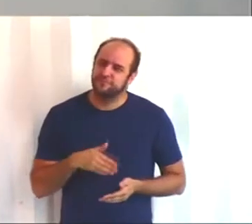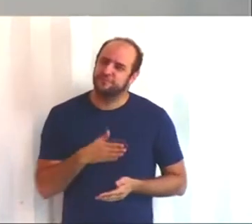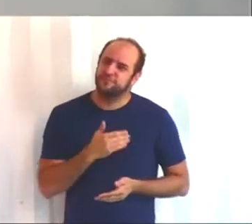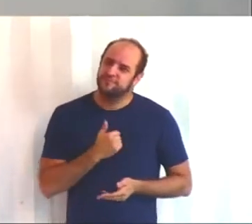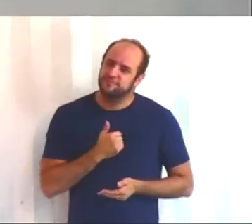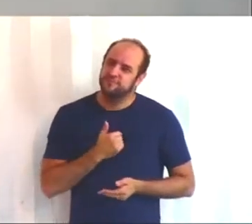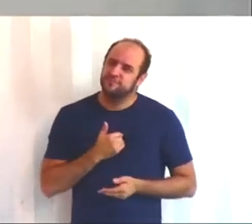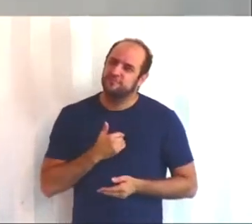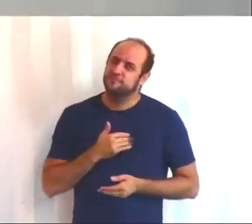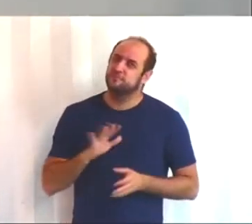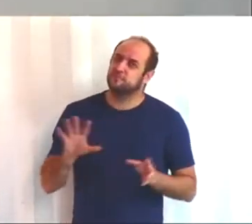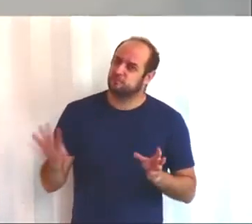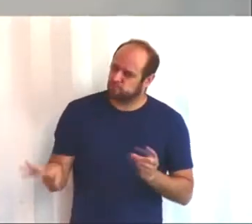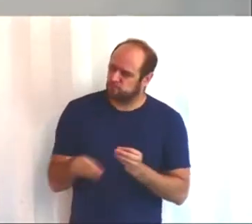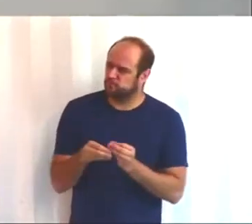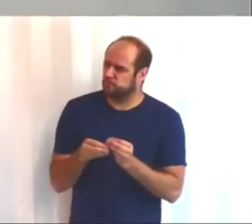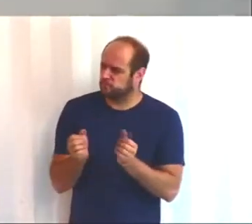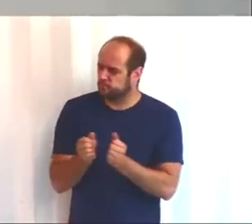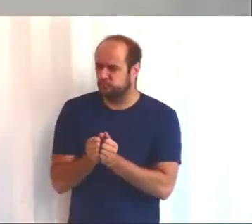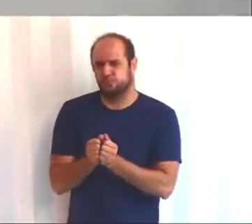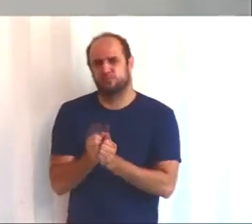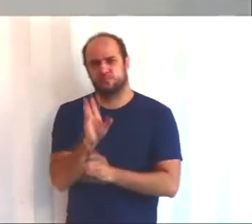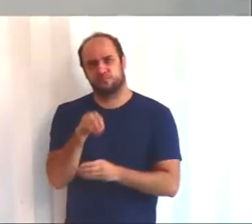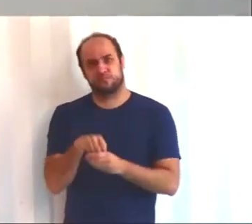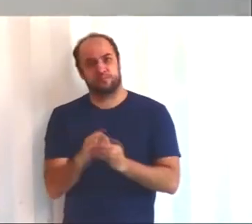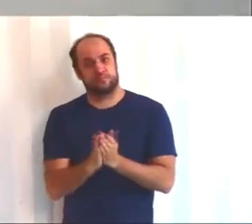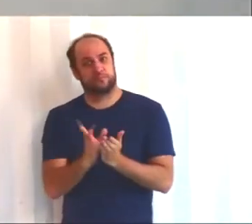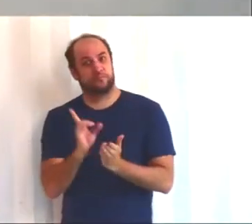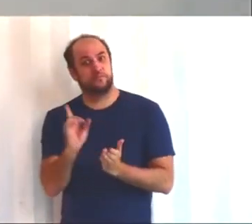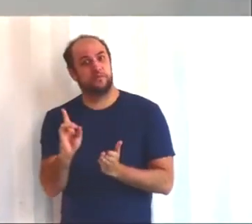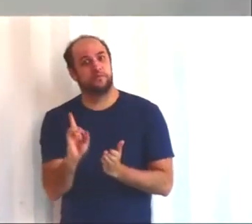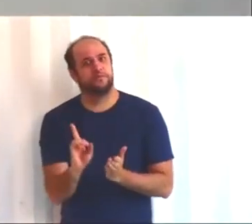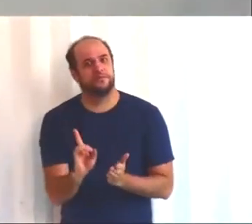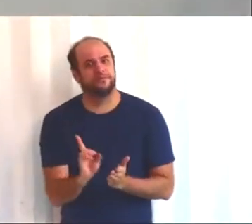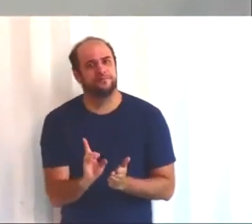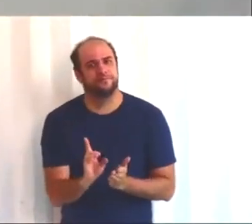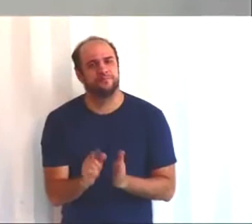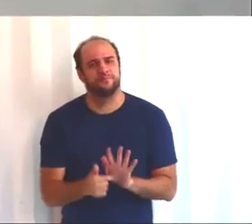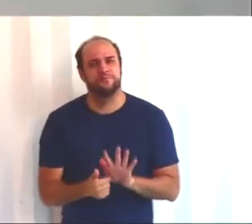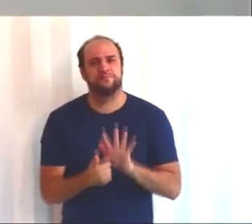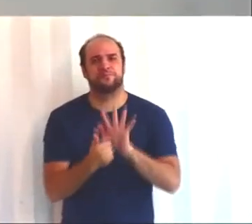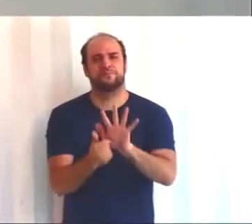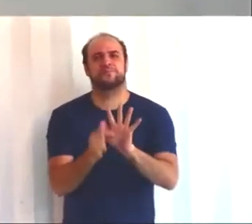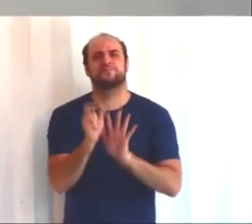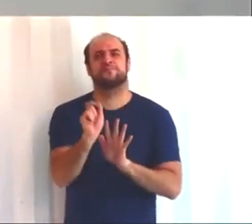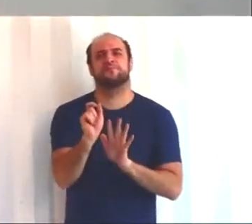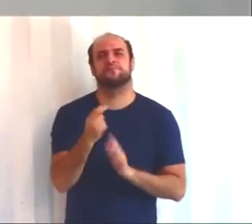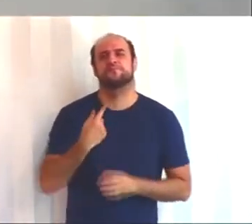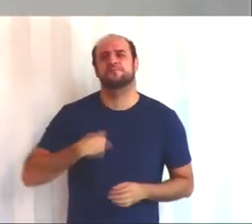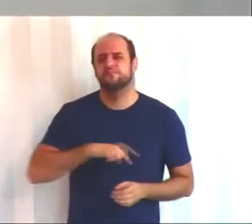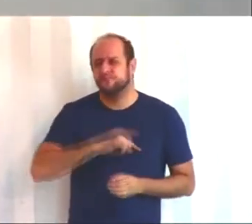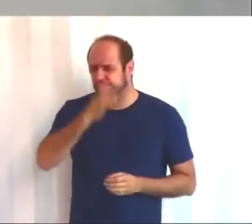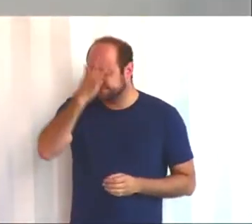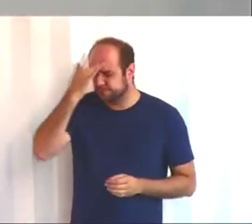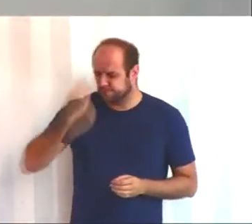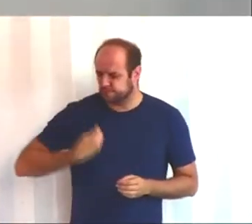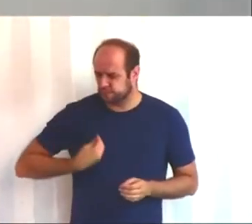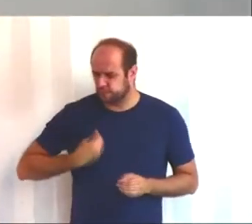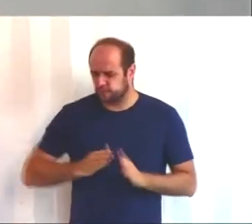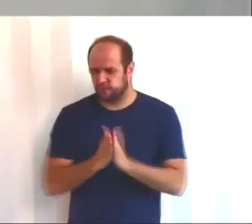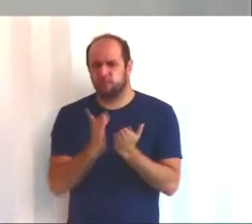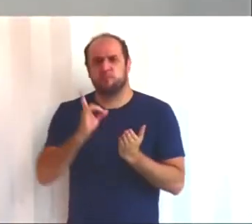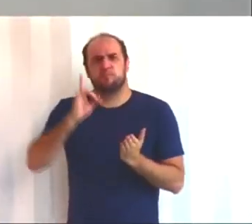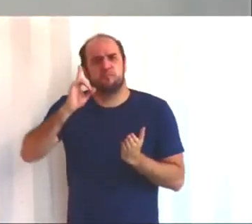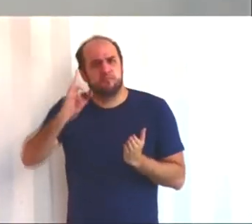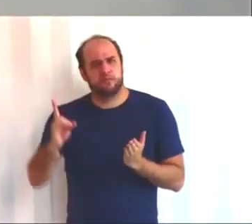a fazer parte dessa exposição aqui. Isso nos mostra, se somos pessoas que vivem pela palavra, que se